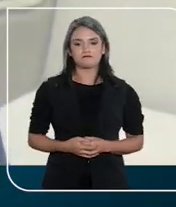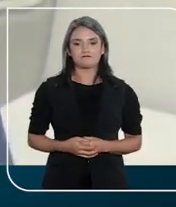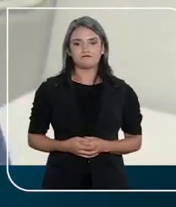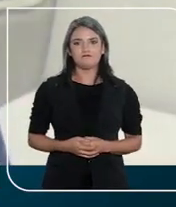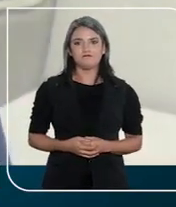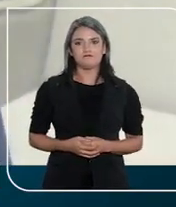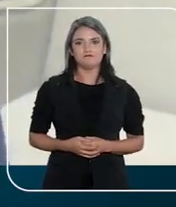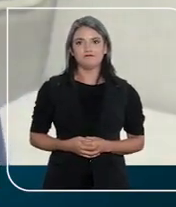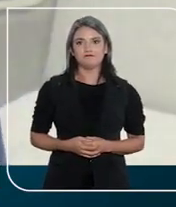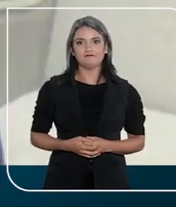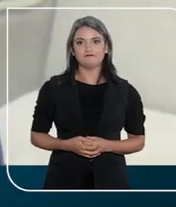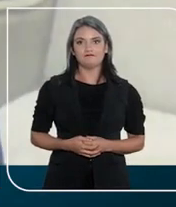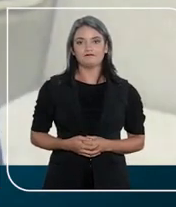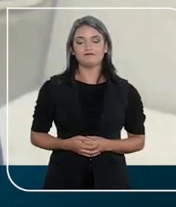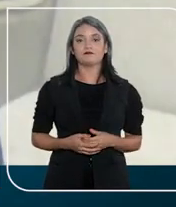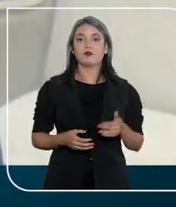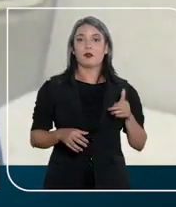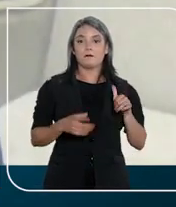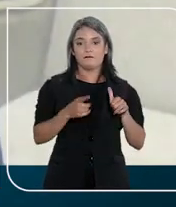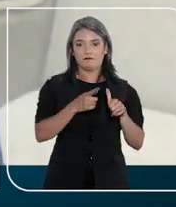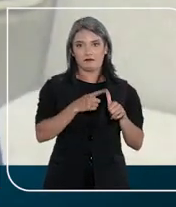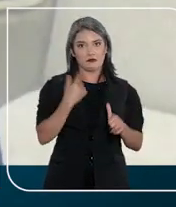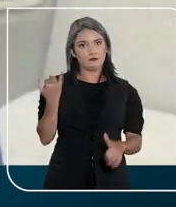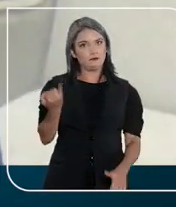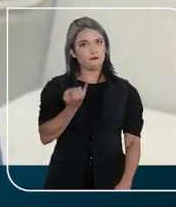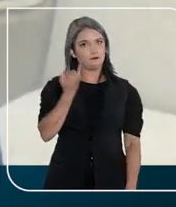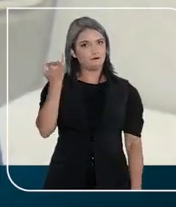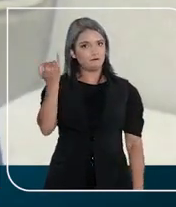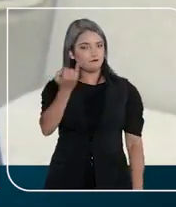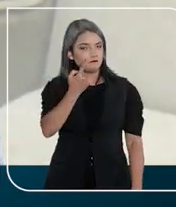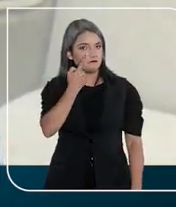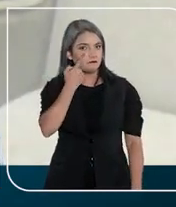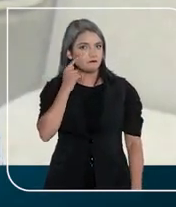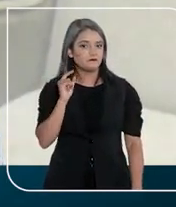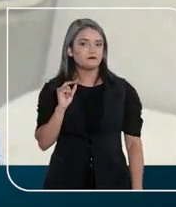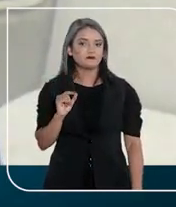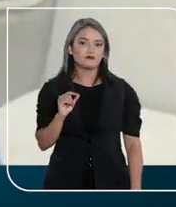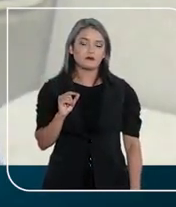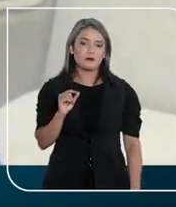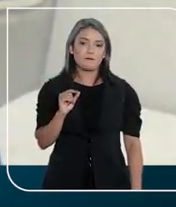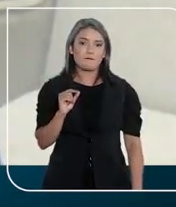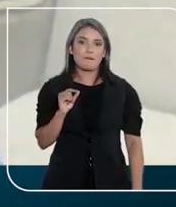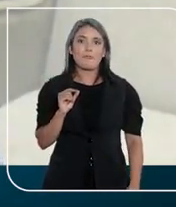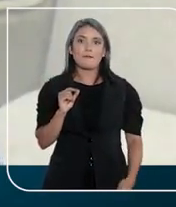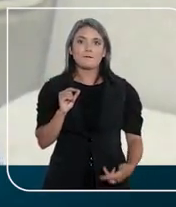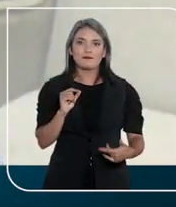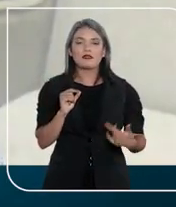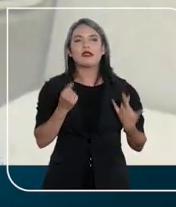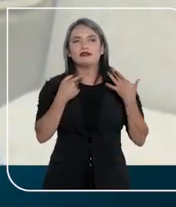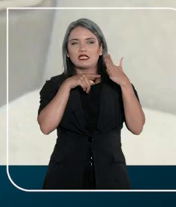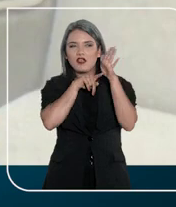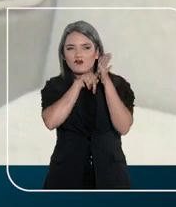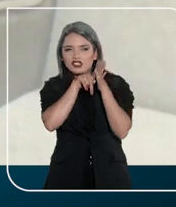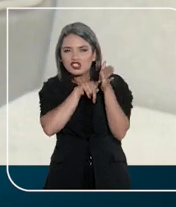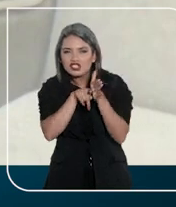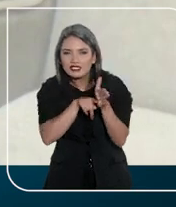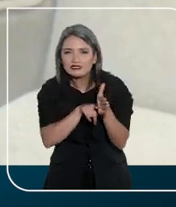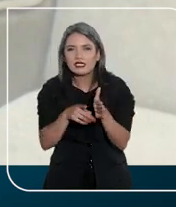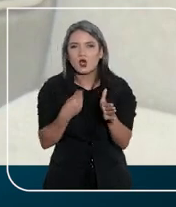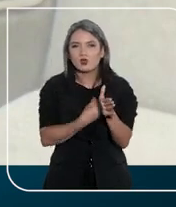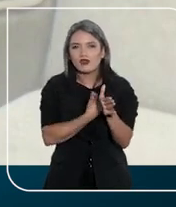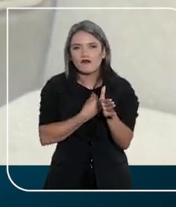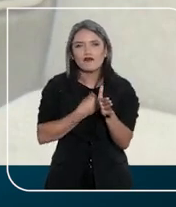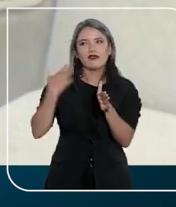Bom, primeiramente é importante a gente partir do pressuposto de que esses procedimentos de investigação social são